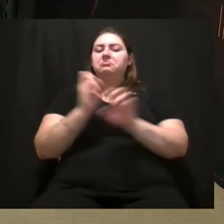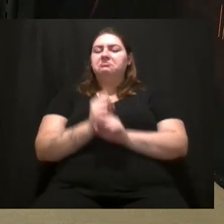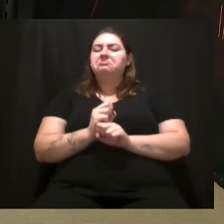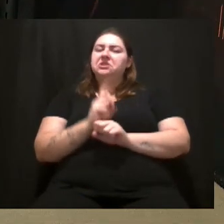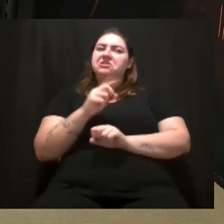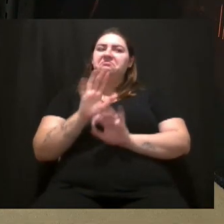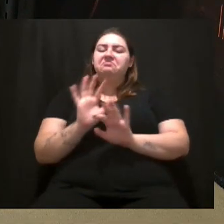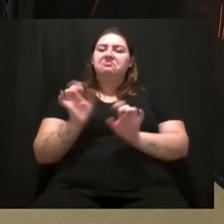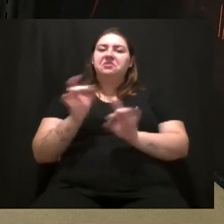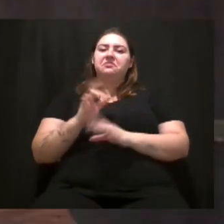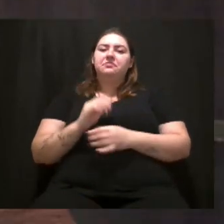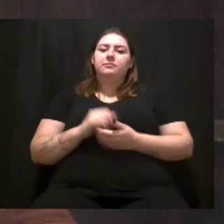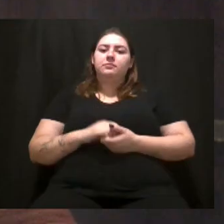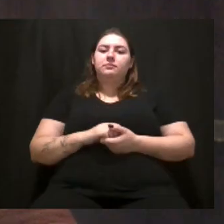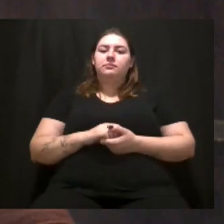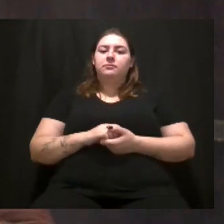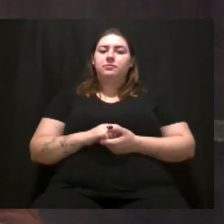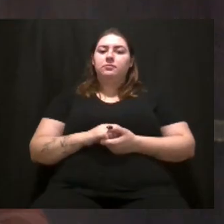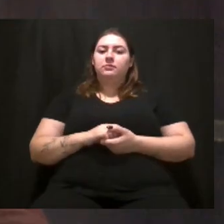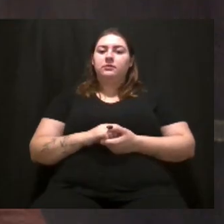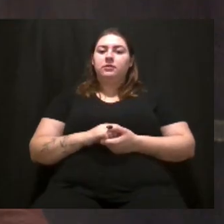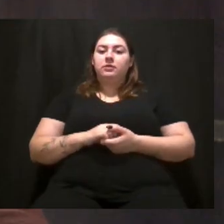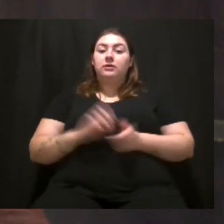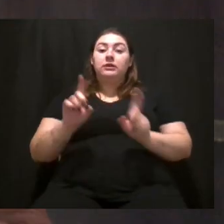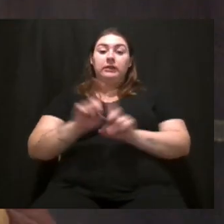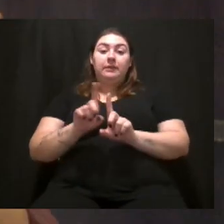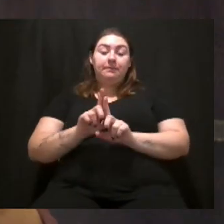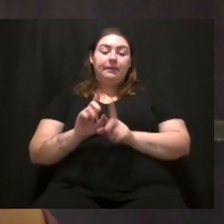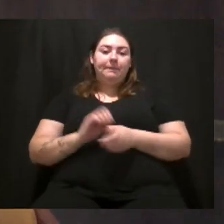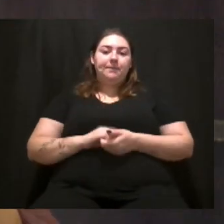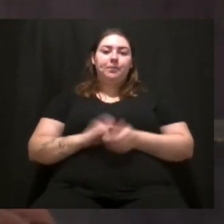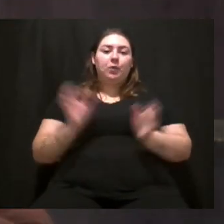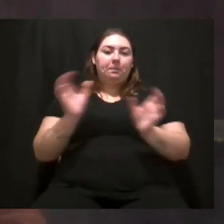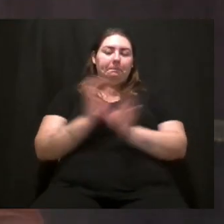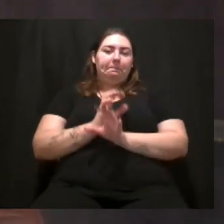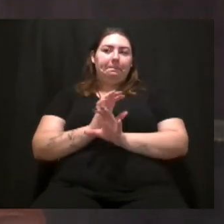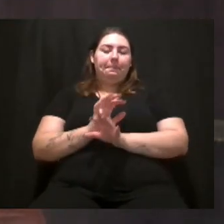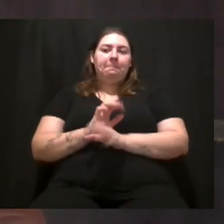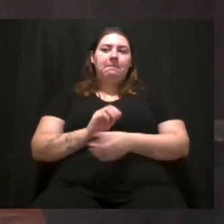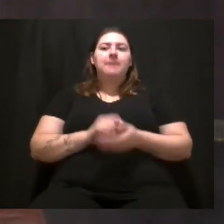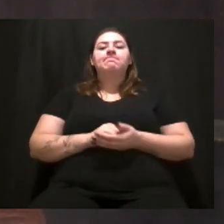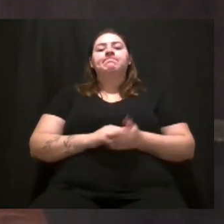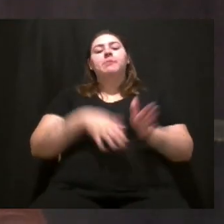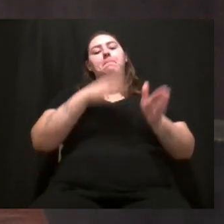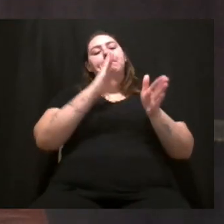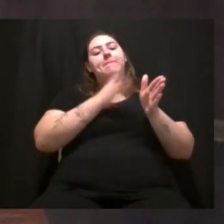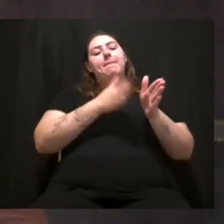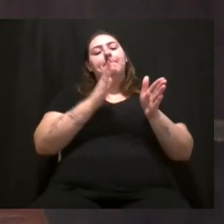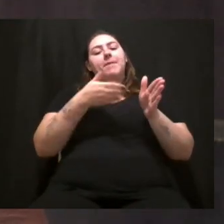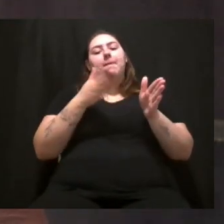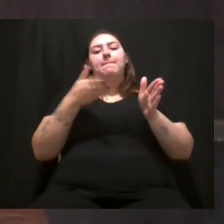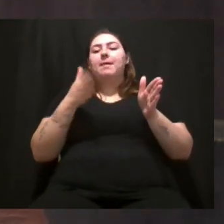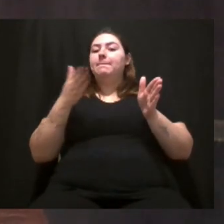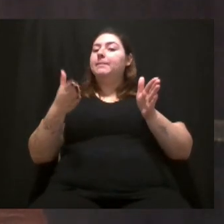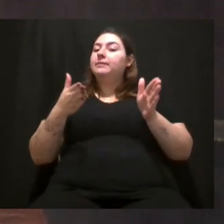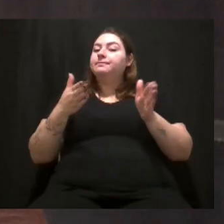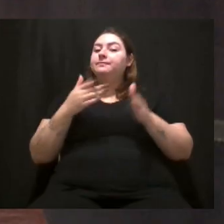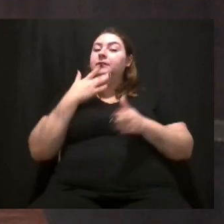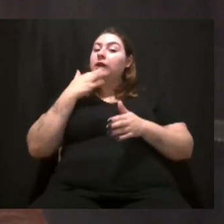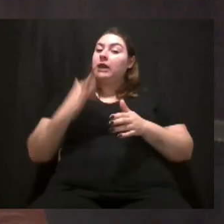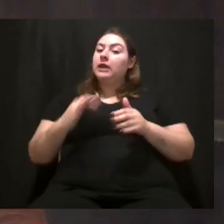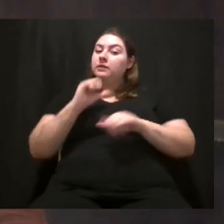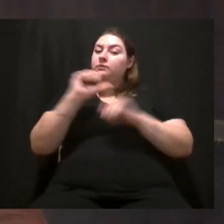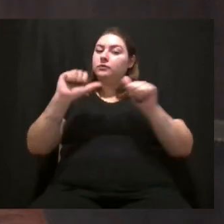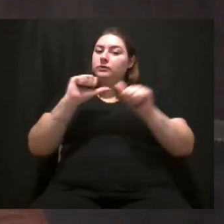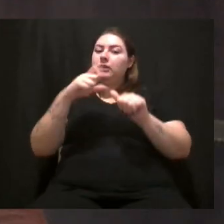complemento interessante é que a cada fase, né, a nossa criança ela vai mudando também. Você tem aquela fase que você tem a criança